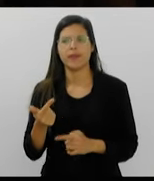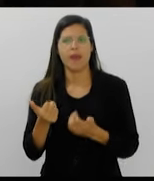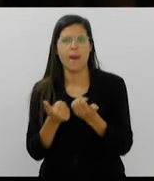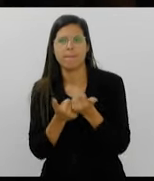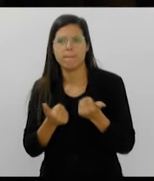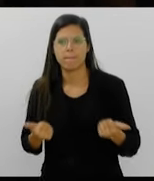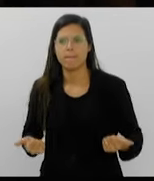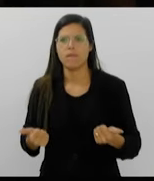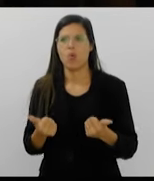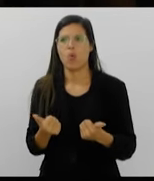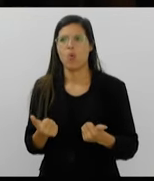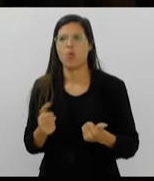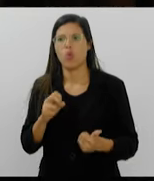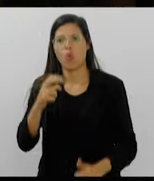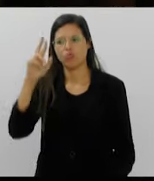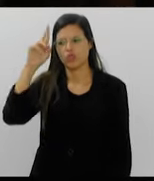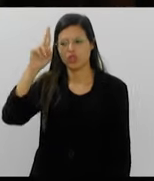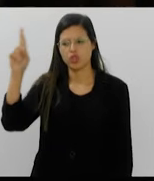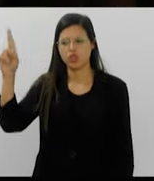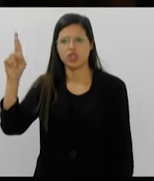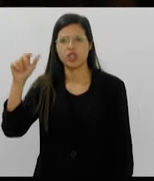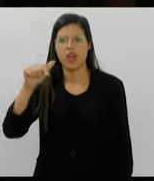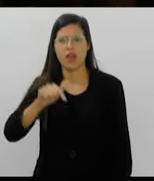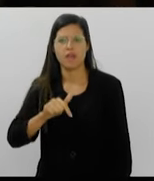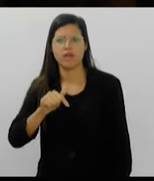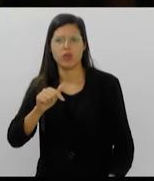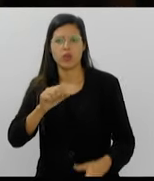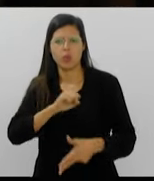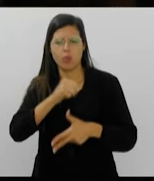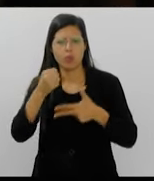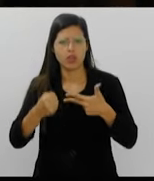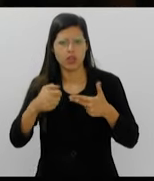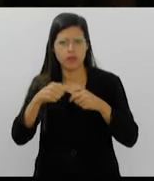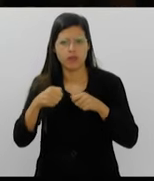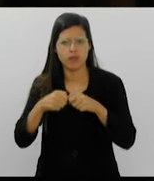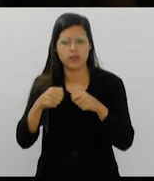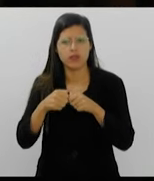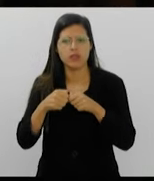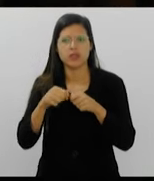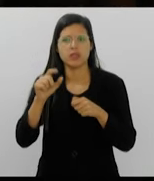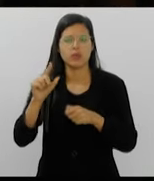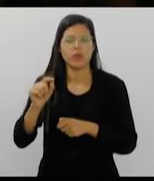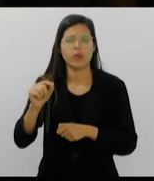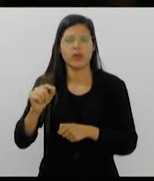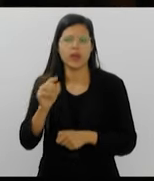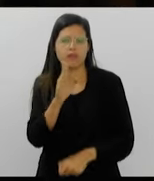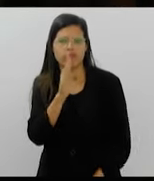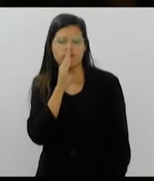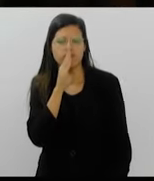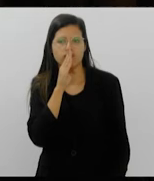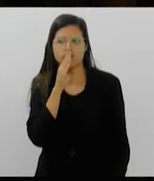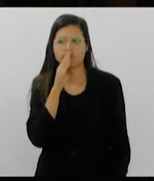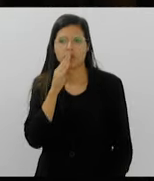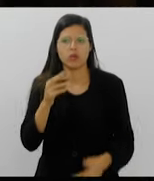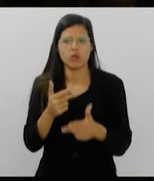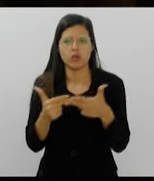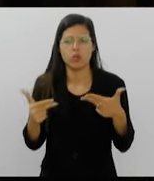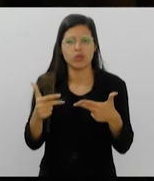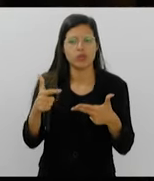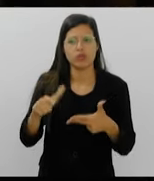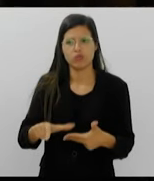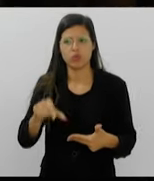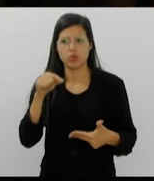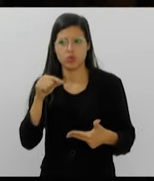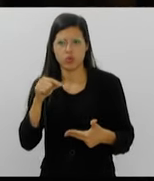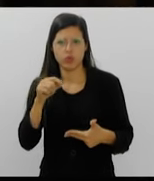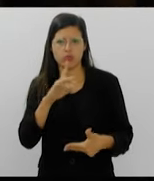de poder, não vai ter ninguém que vá me fazer calar a boca para a qual aquilo que eu fui eleito. No dia que isso aconteceu, eu